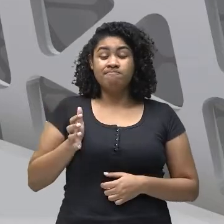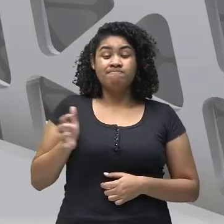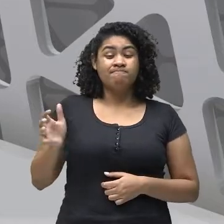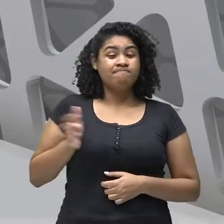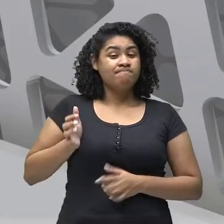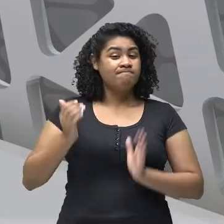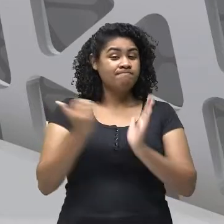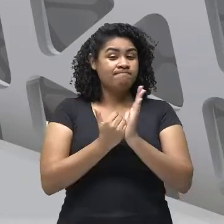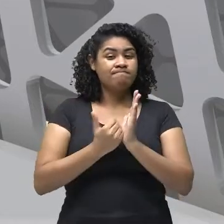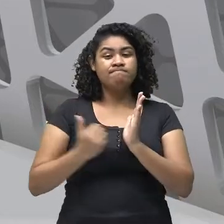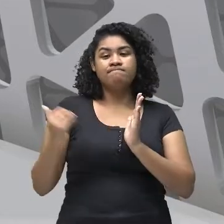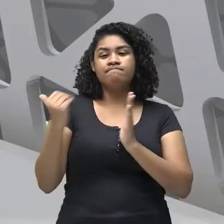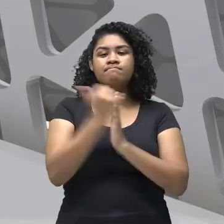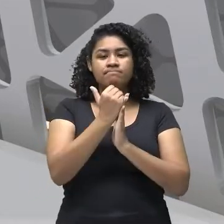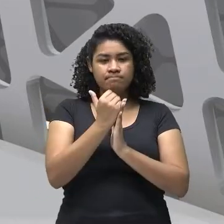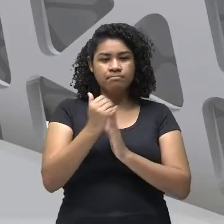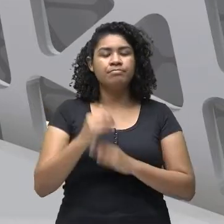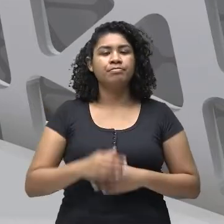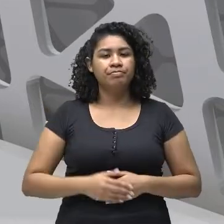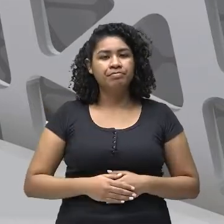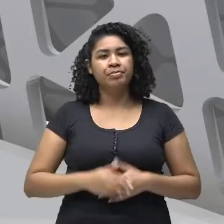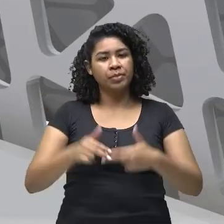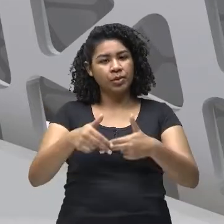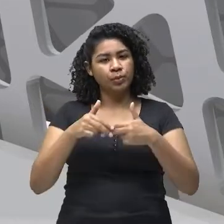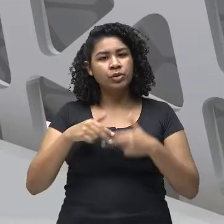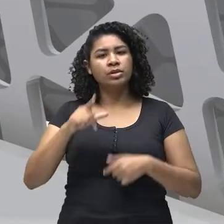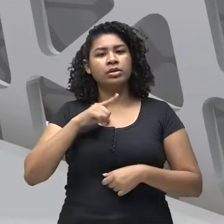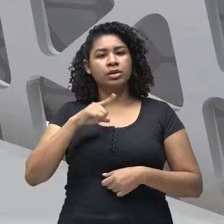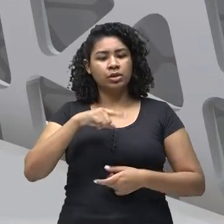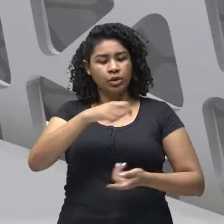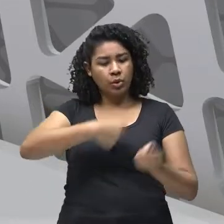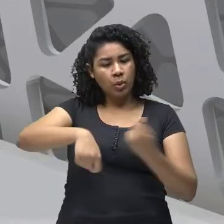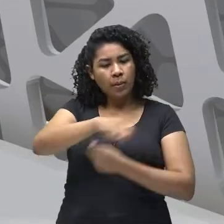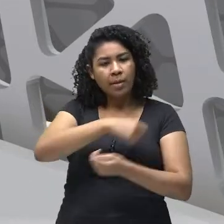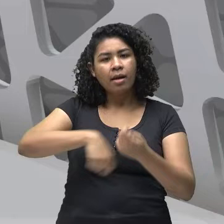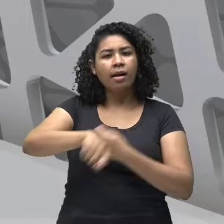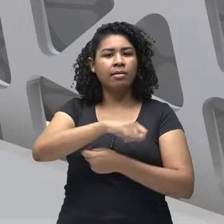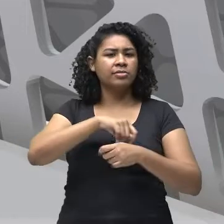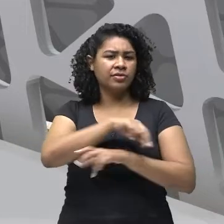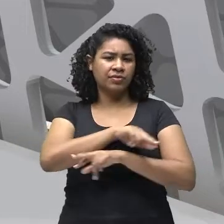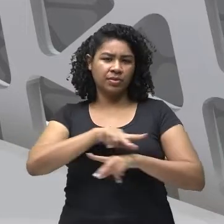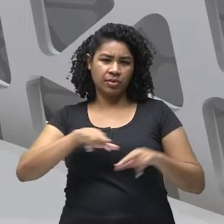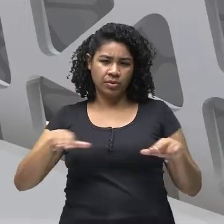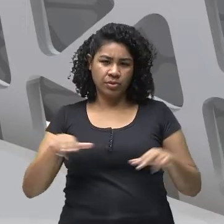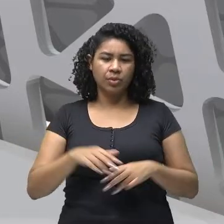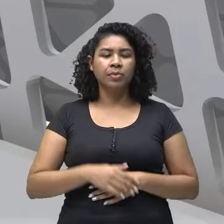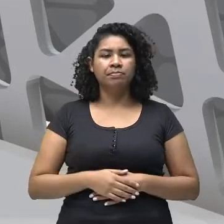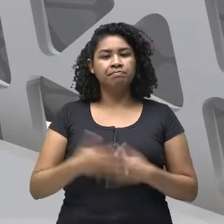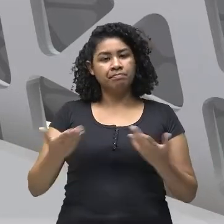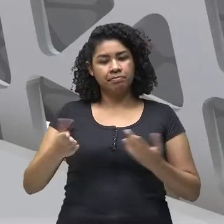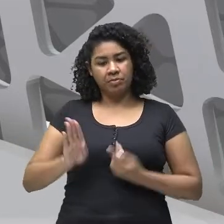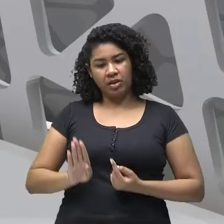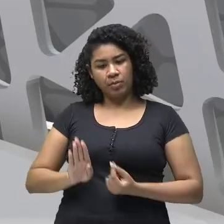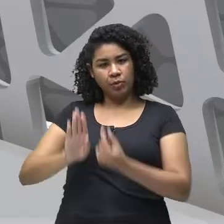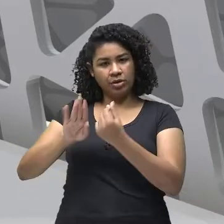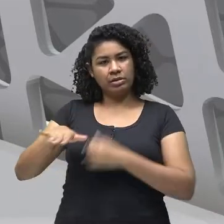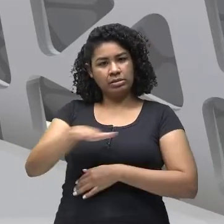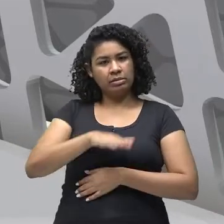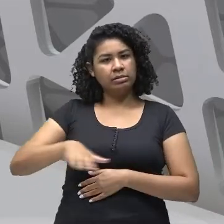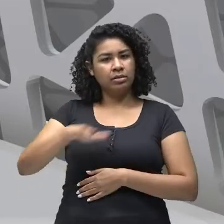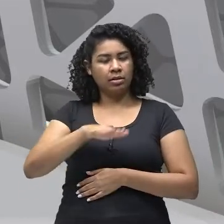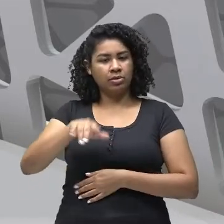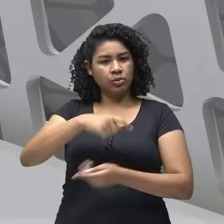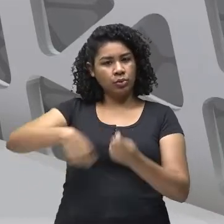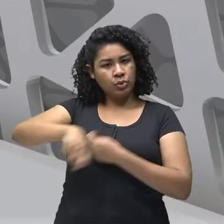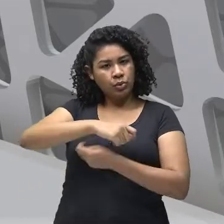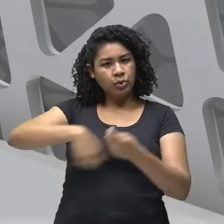tá bom? Por conta do comércio, da prática comercial. Então, essa burguesia comercial vai começar o